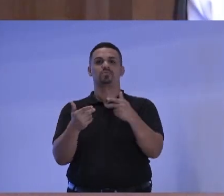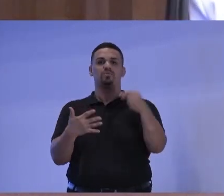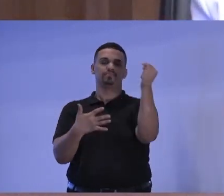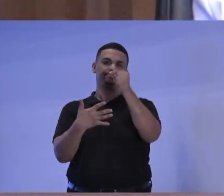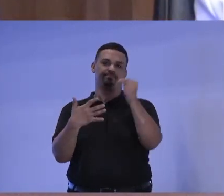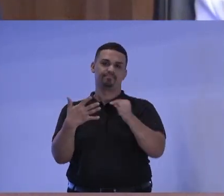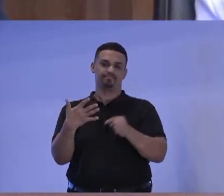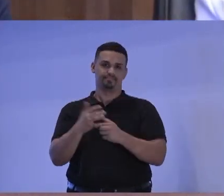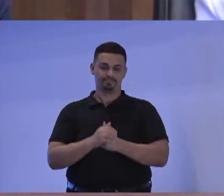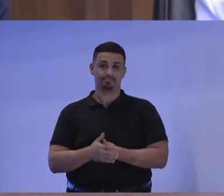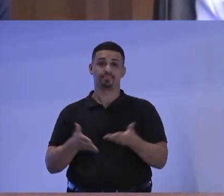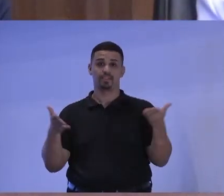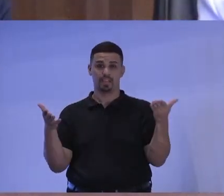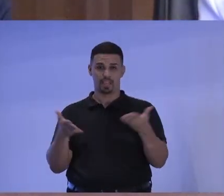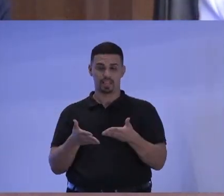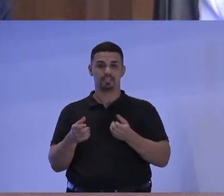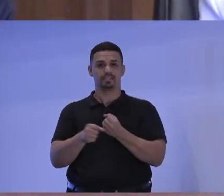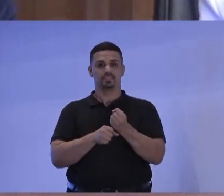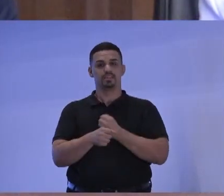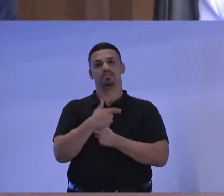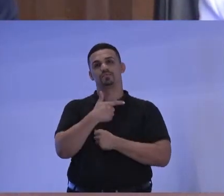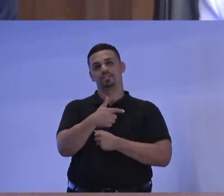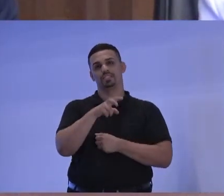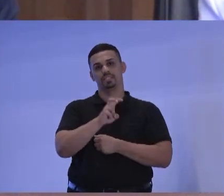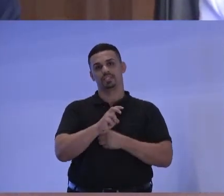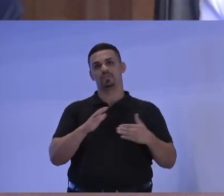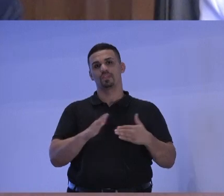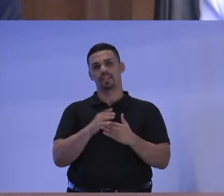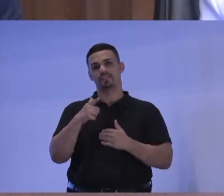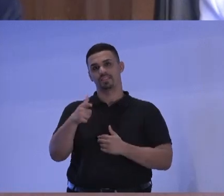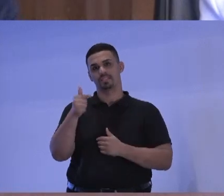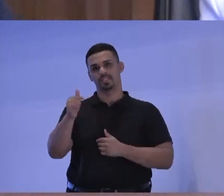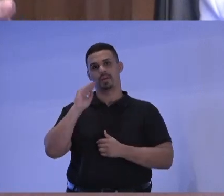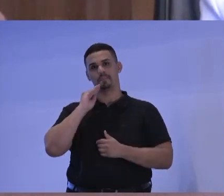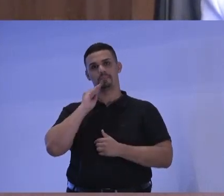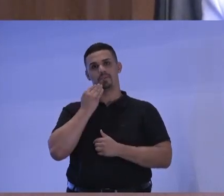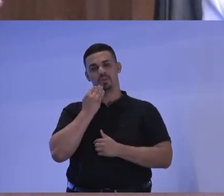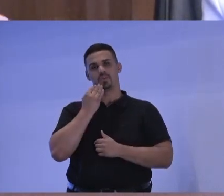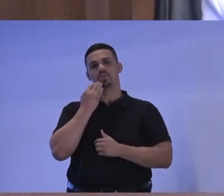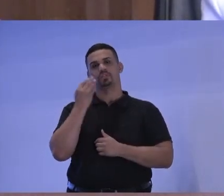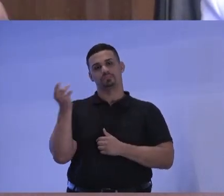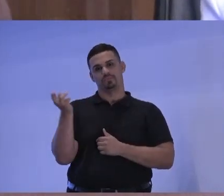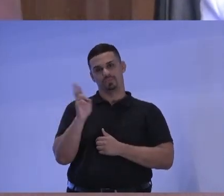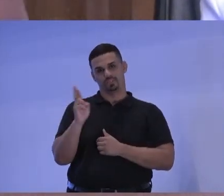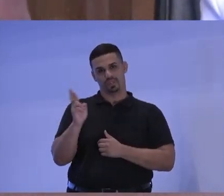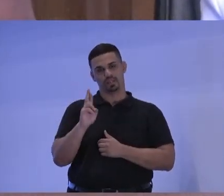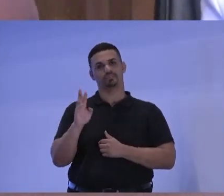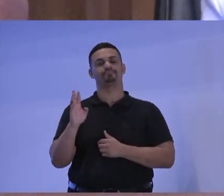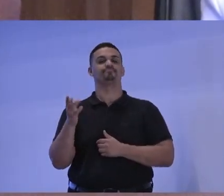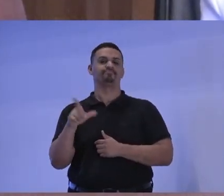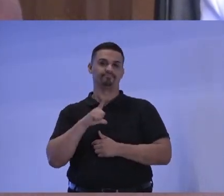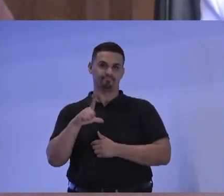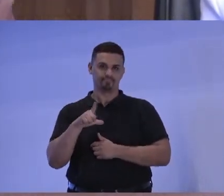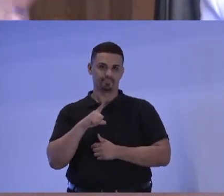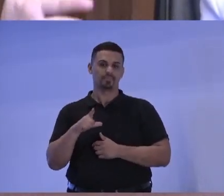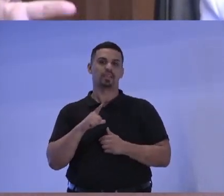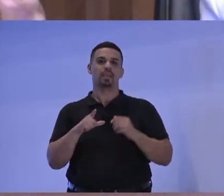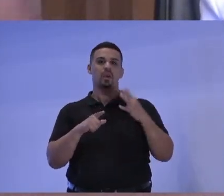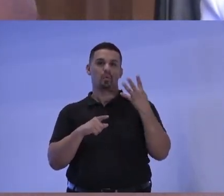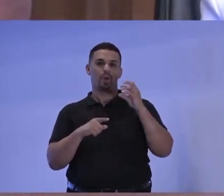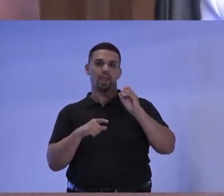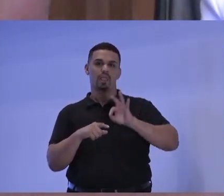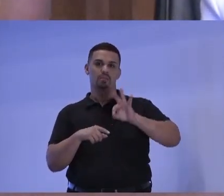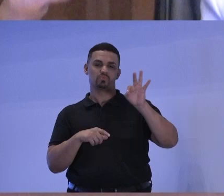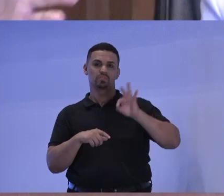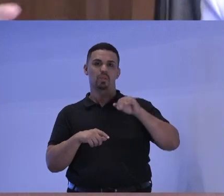ano, se eu não me engano, entre 25 a 27 bilhões de fundo constitucional. Outros estados não têm. Somando, o nosso orçamento dá 40% maior que o orçamento do